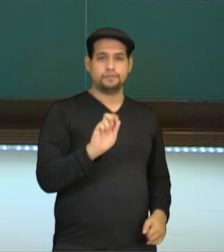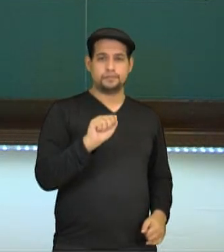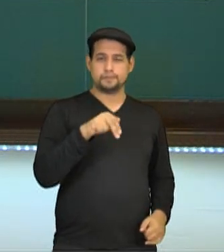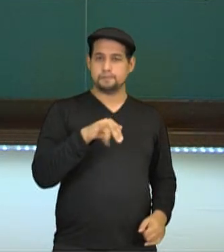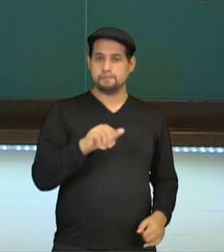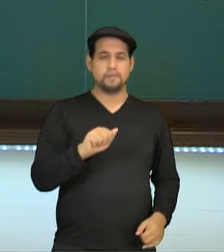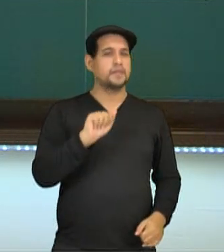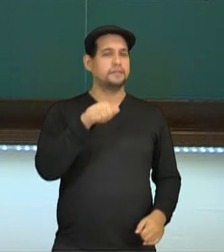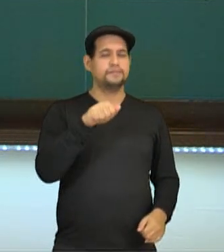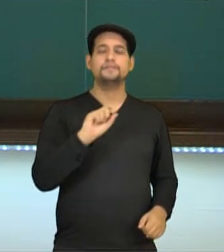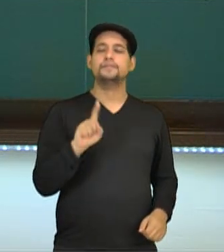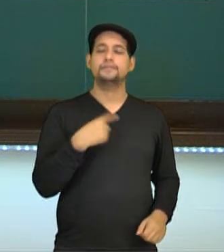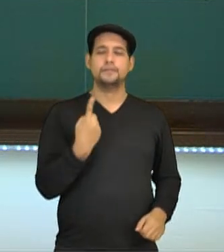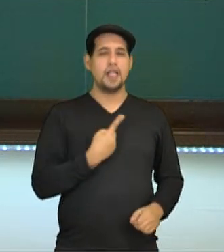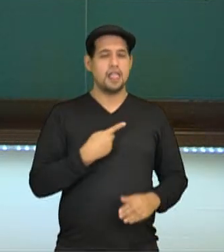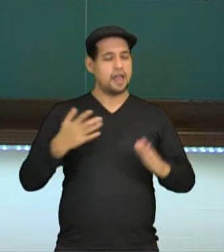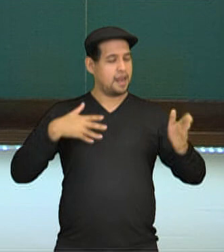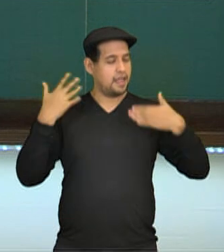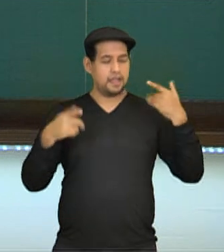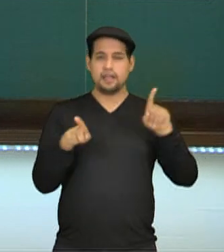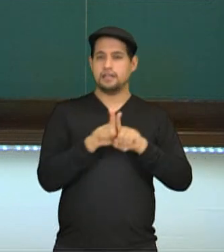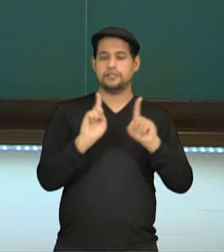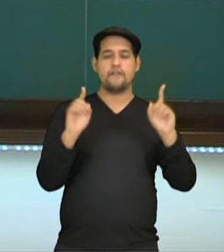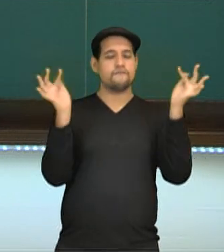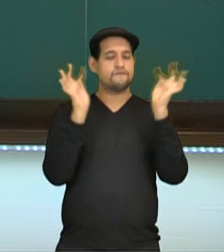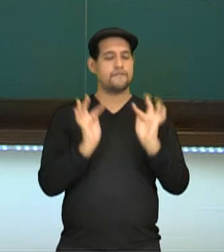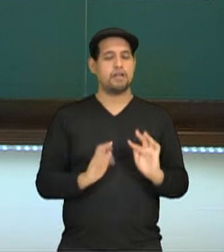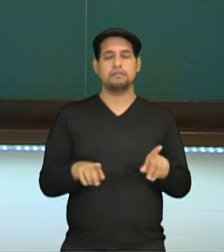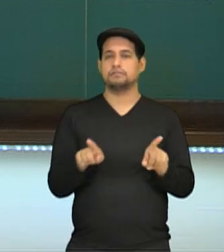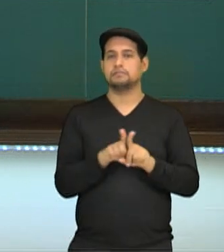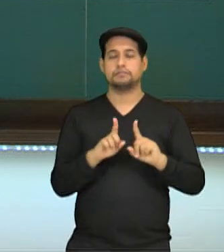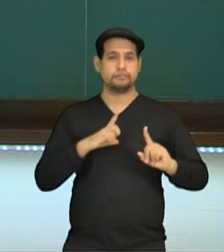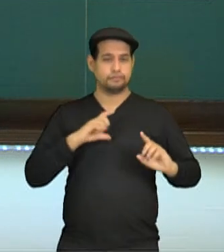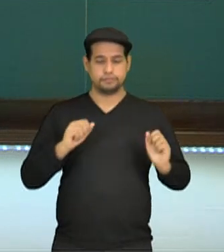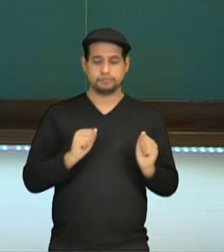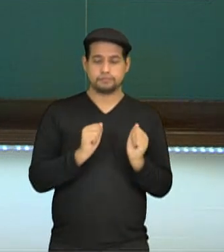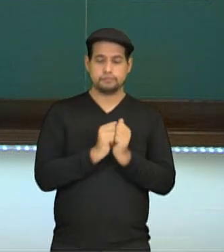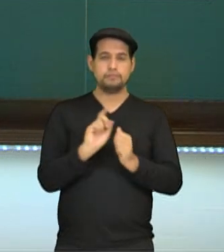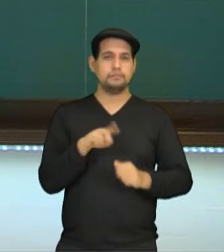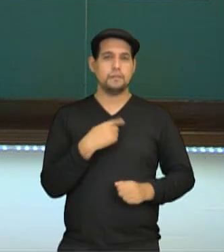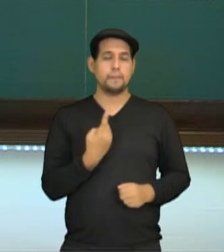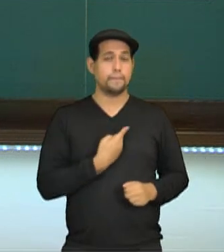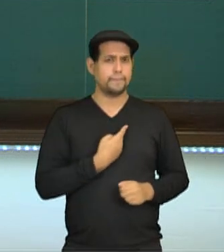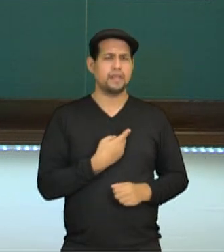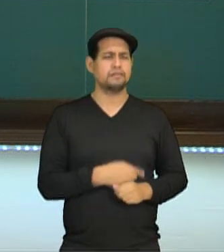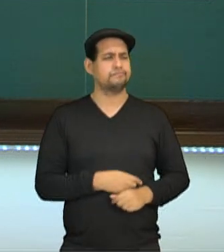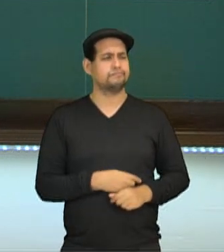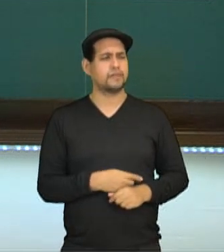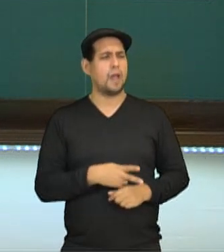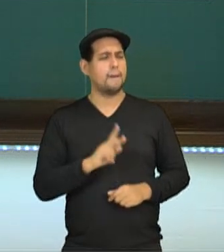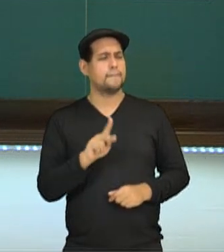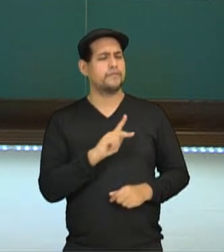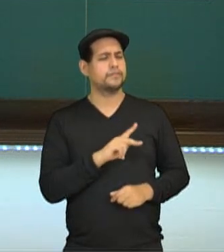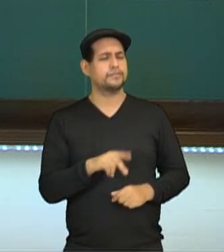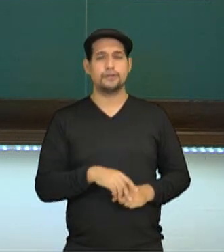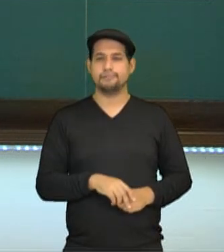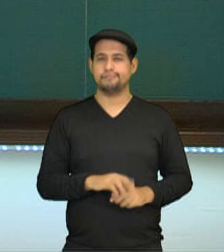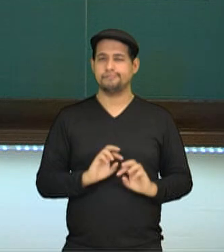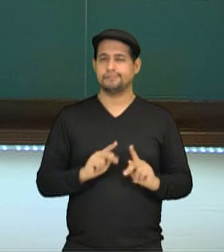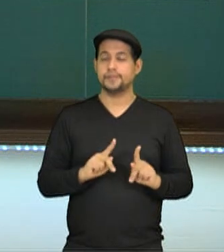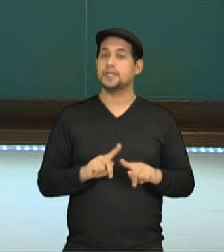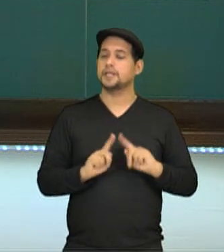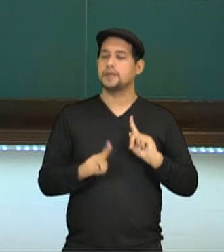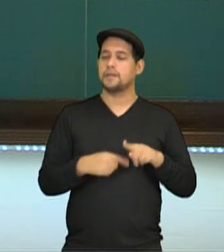muito alegres, estamos muito felizes por tê-lo aí junto conosco. Professor, beleza, depois